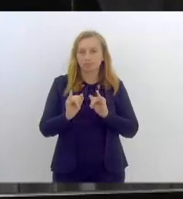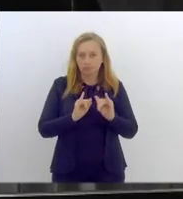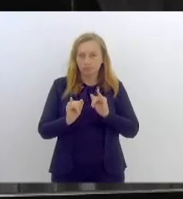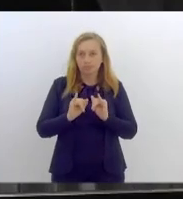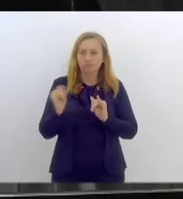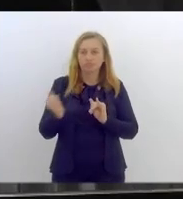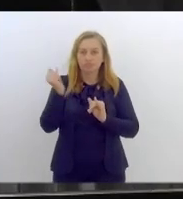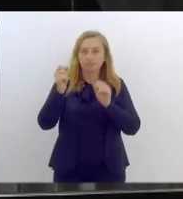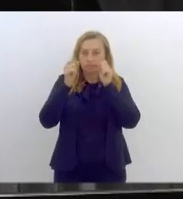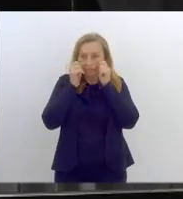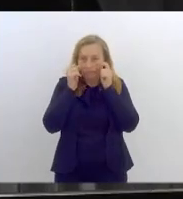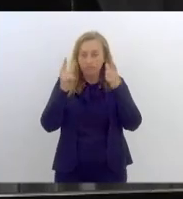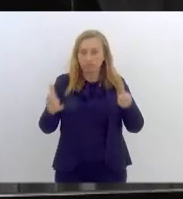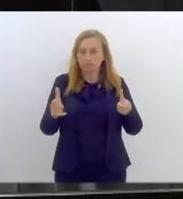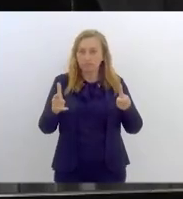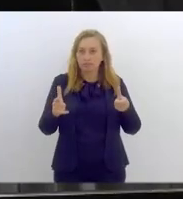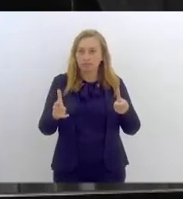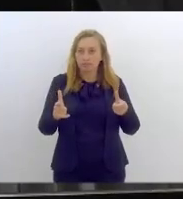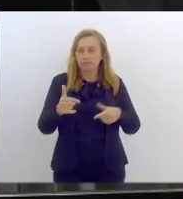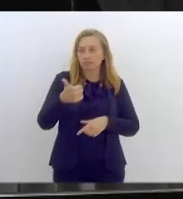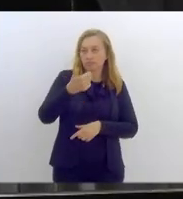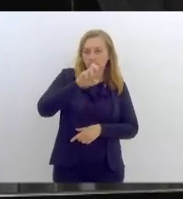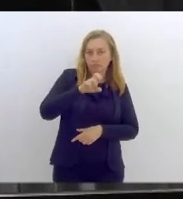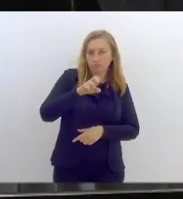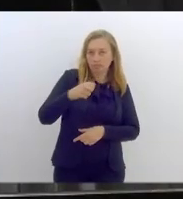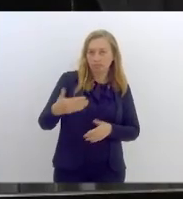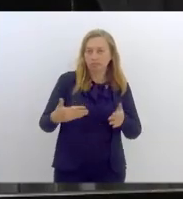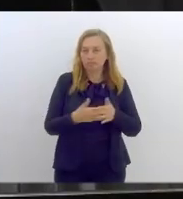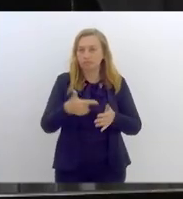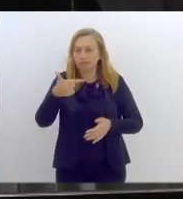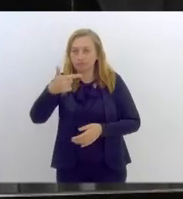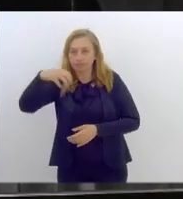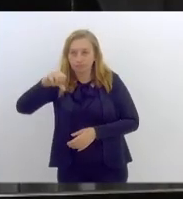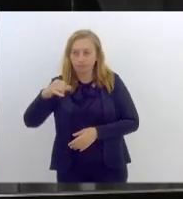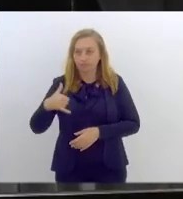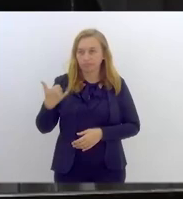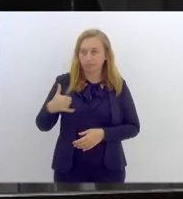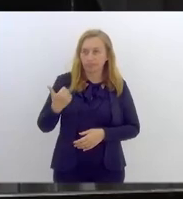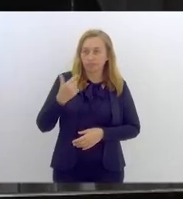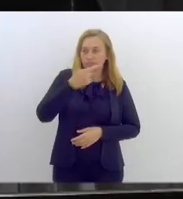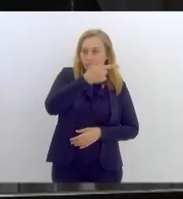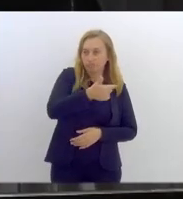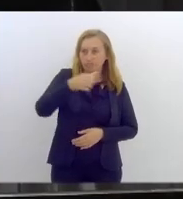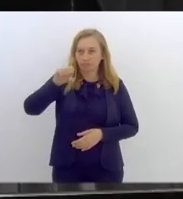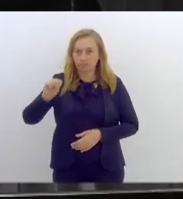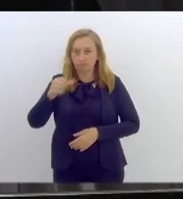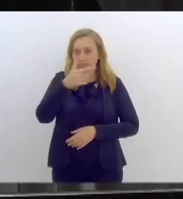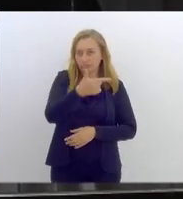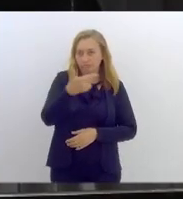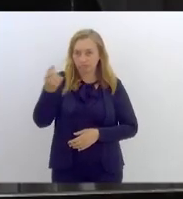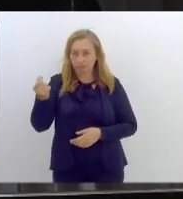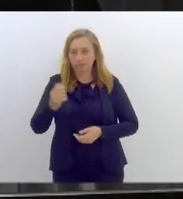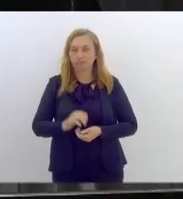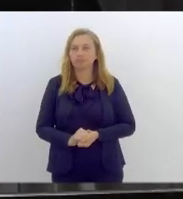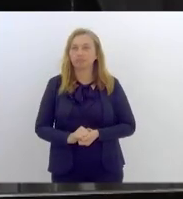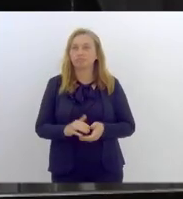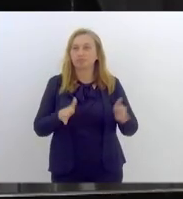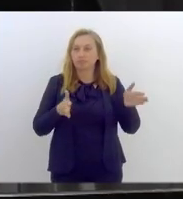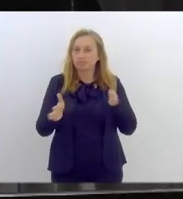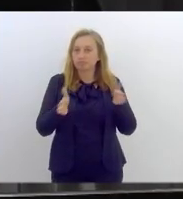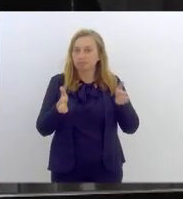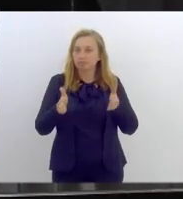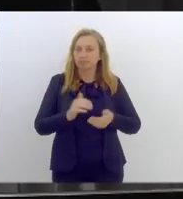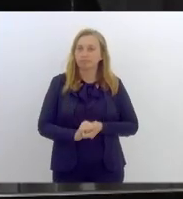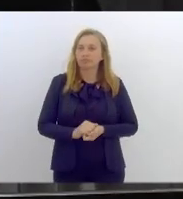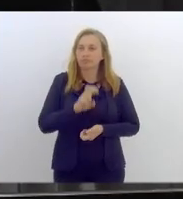que nos Alerta na faixa etária de 15 a 29 anos entre 2018 e 2020 são